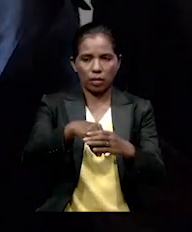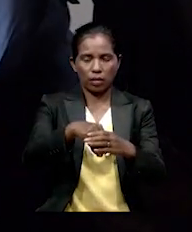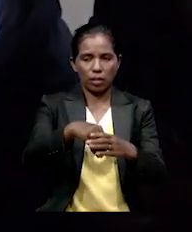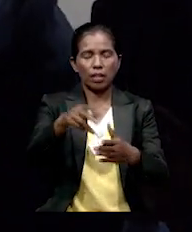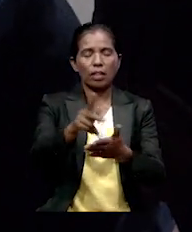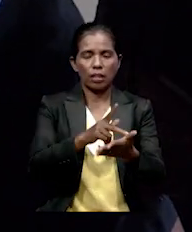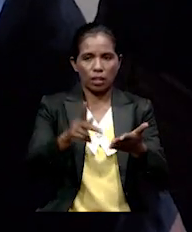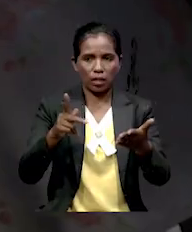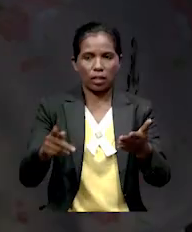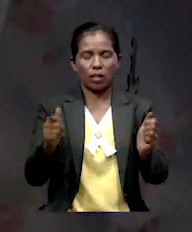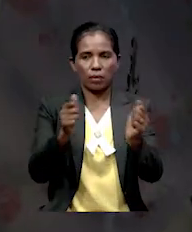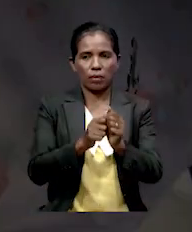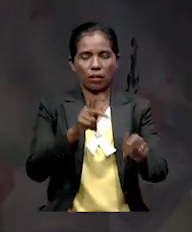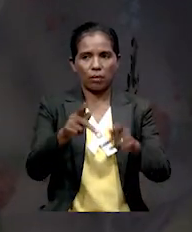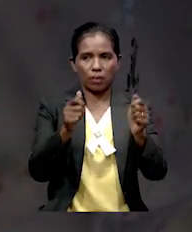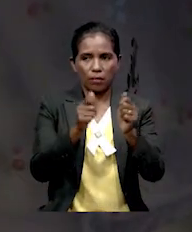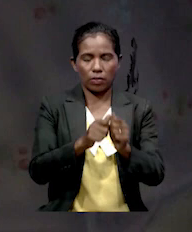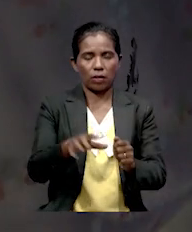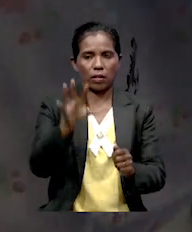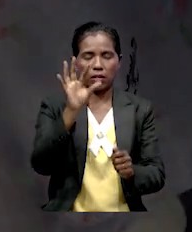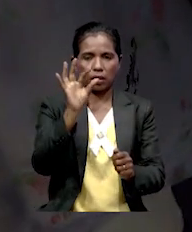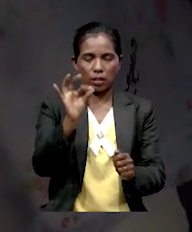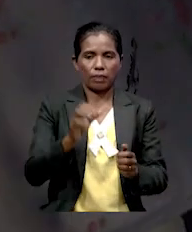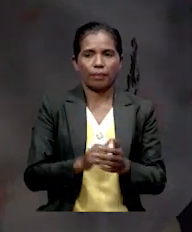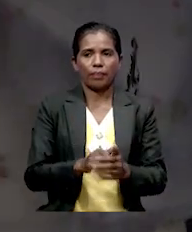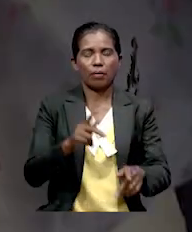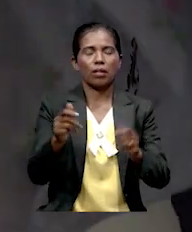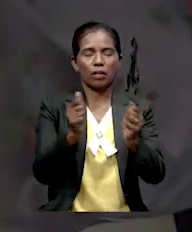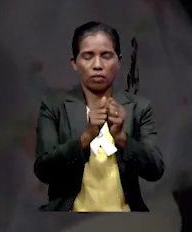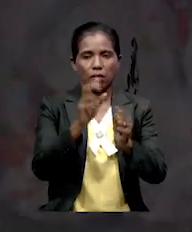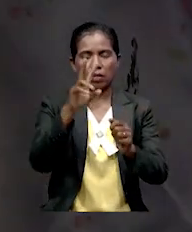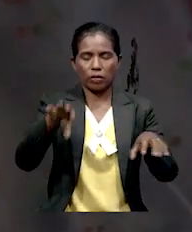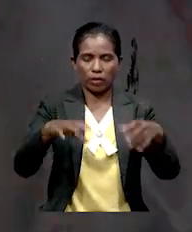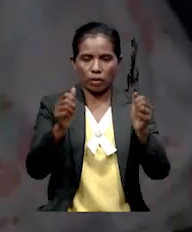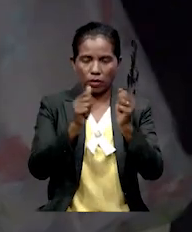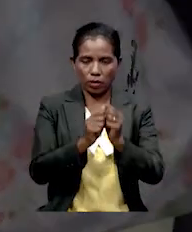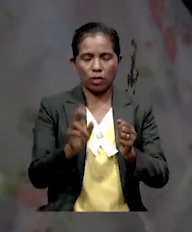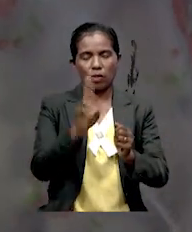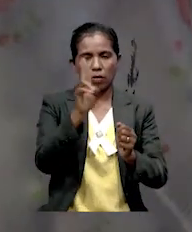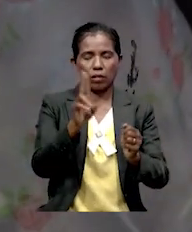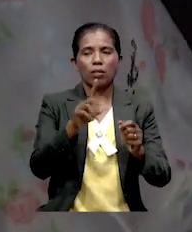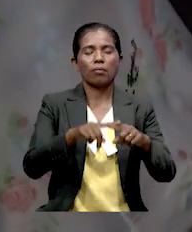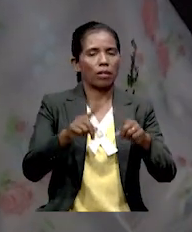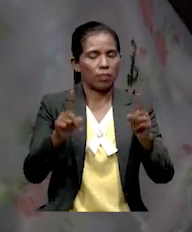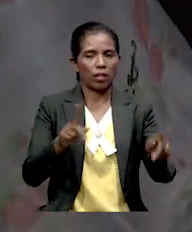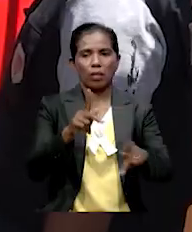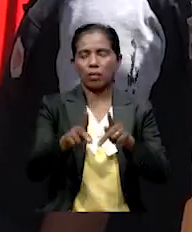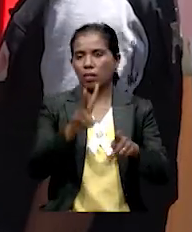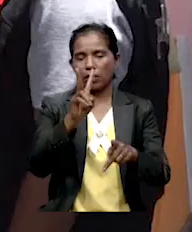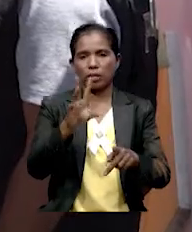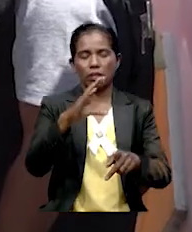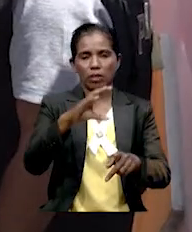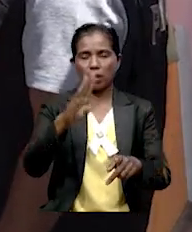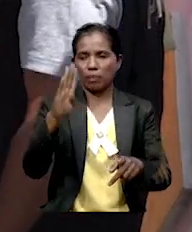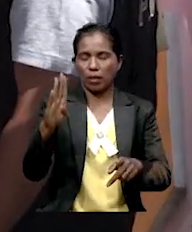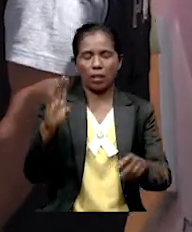droga, a muito co Arguido Nancia. Suspeito na rua coopera com a autoridade onde executa mandado refere, mas bem suspeito CB la